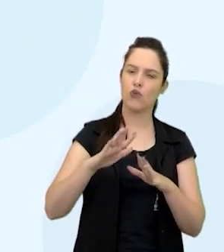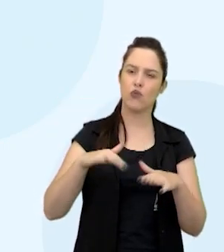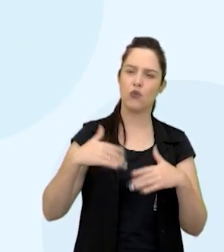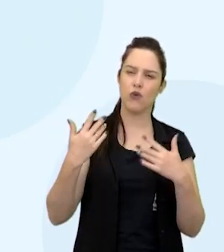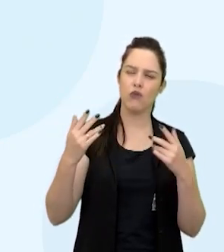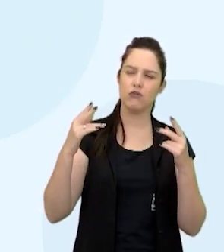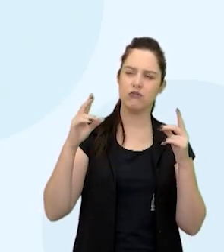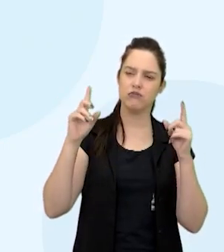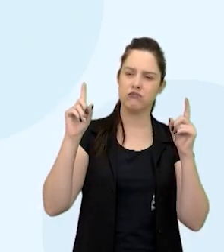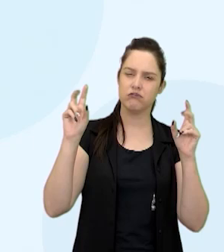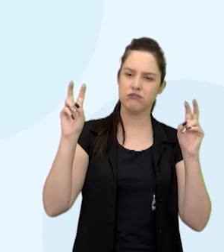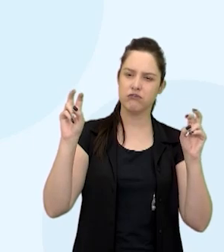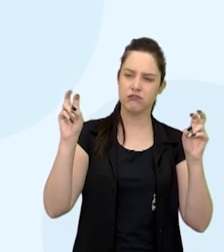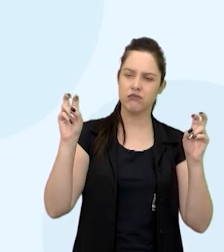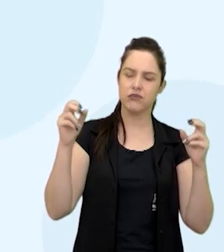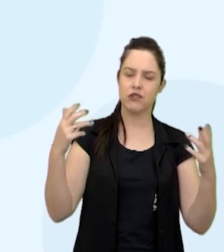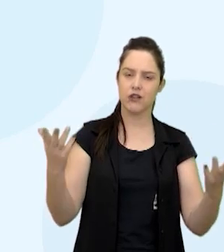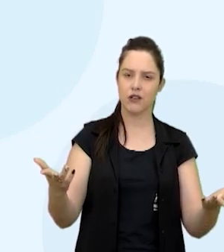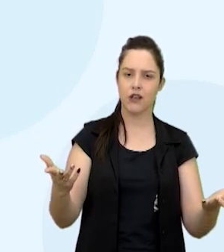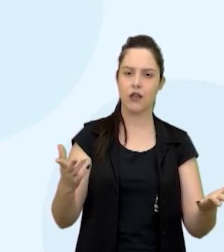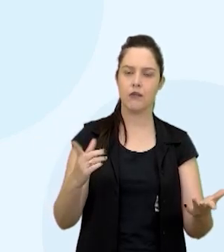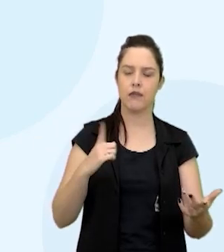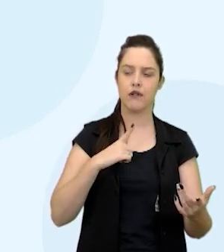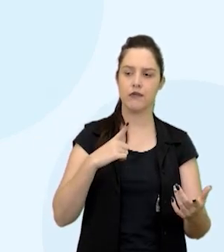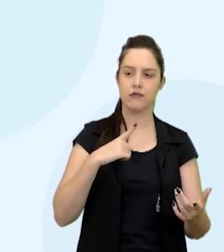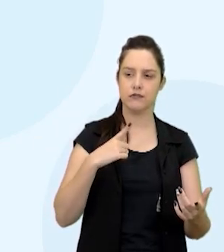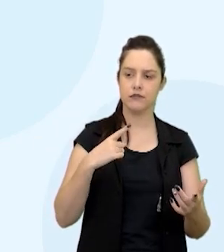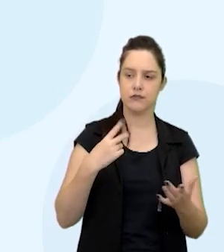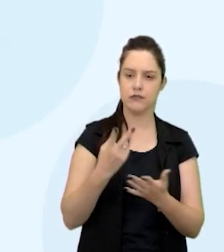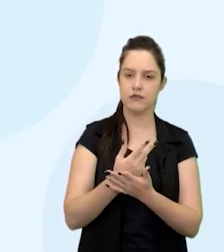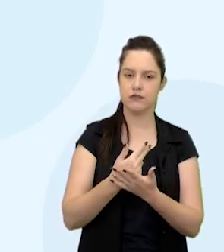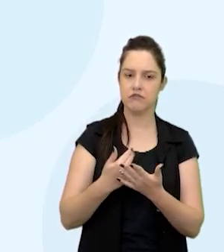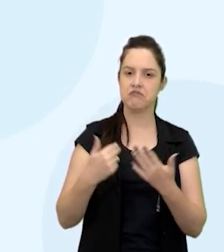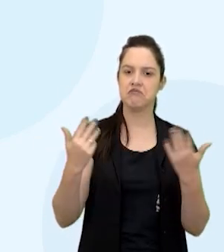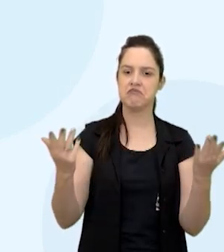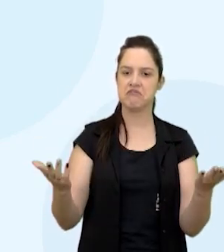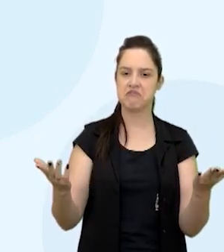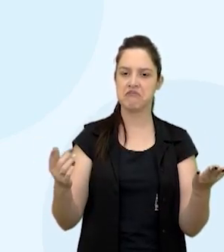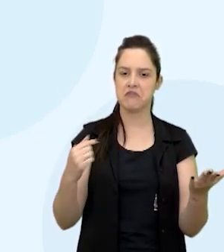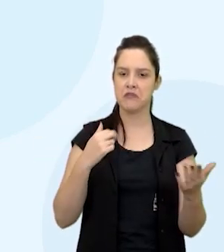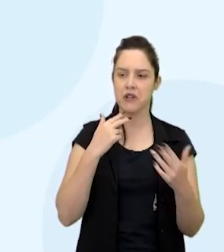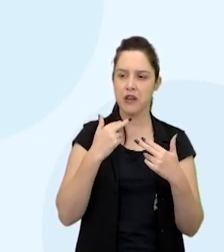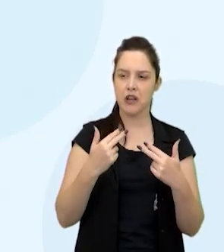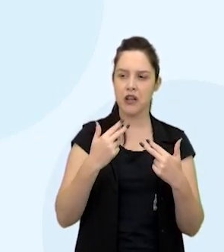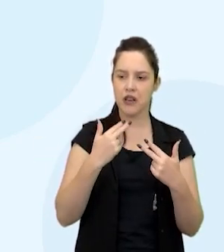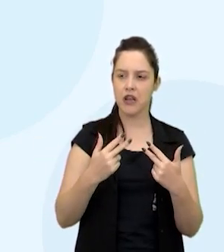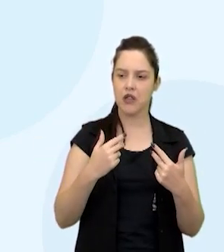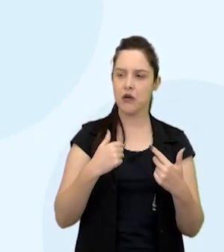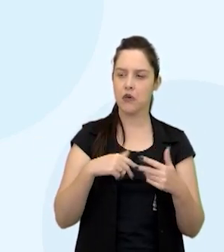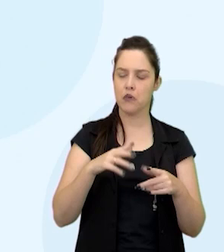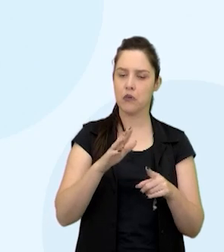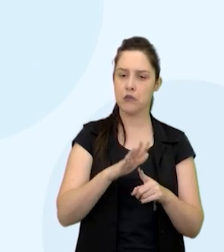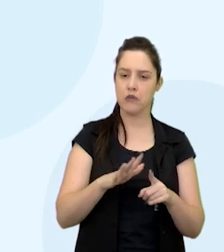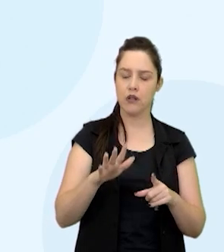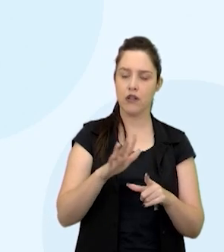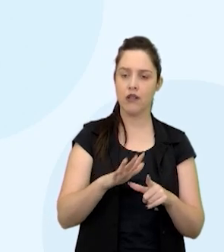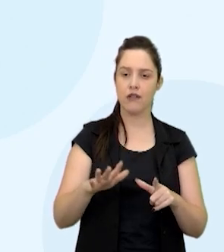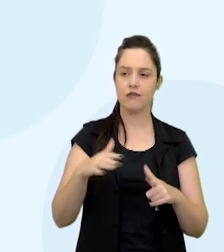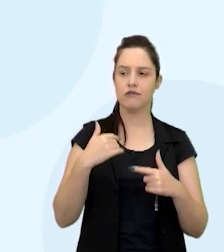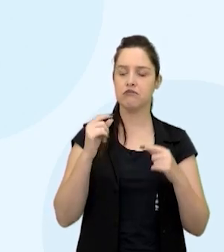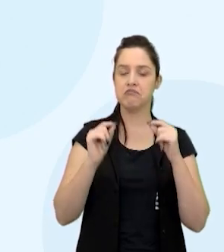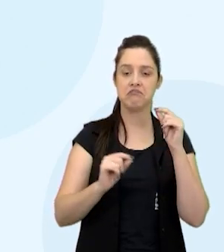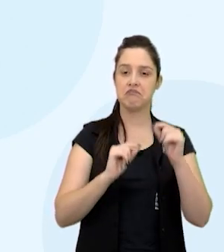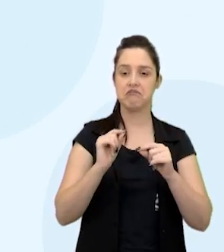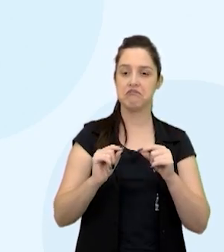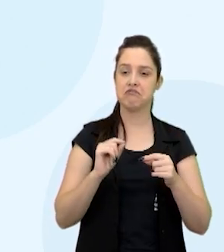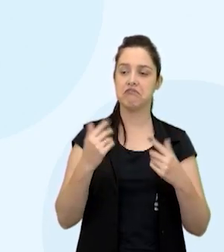tema que você colocaria aí para esta obra, né? E tem uma linguagem mais conservadora, clássica, ou inovadora, né?